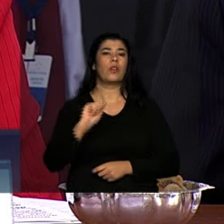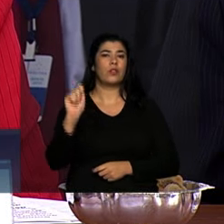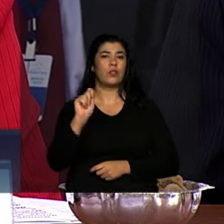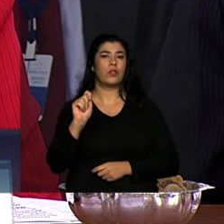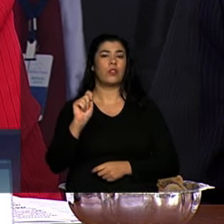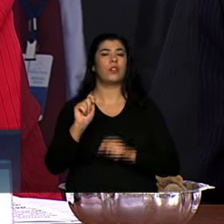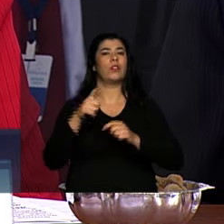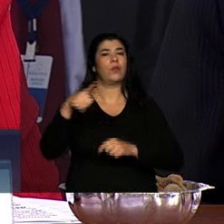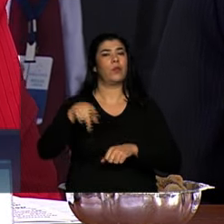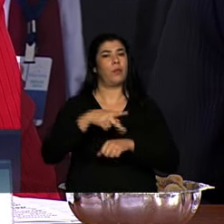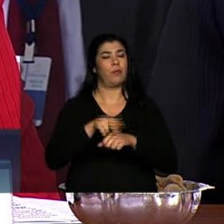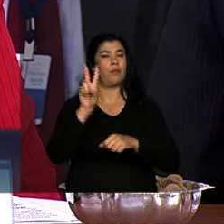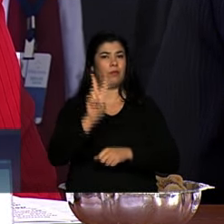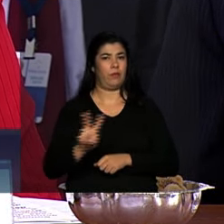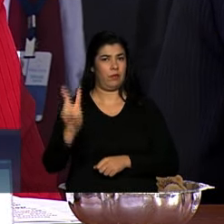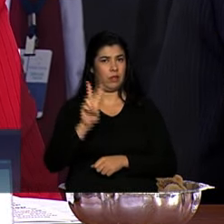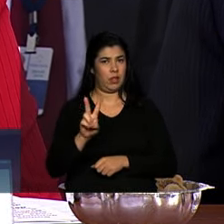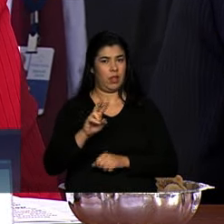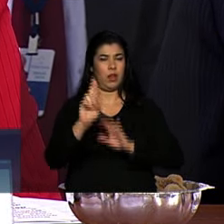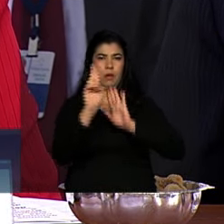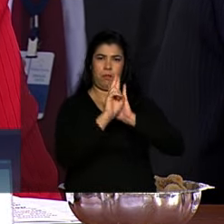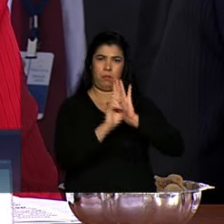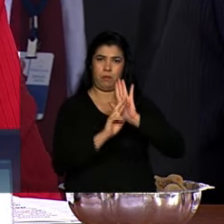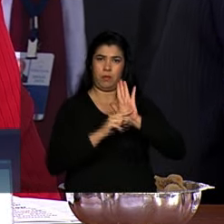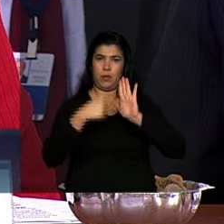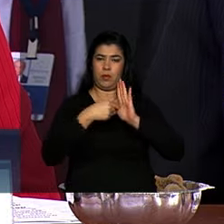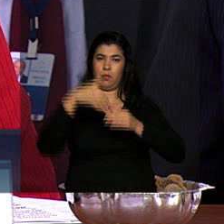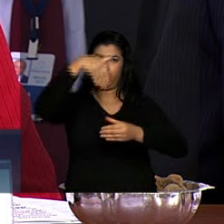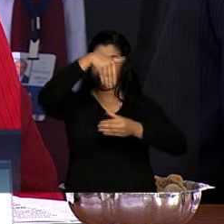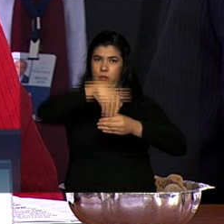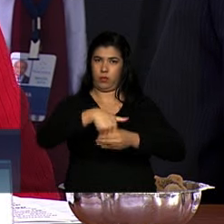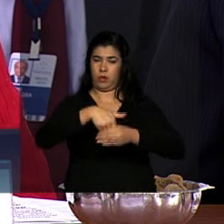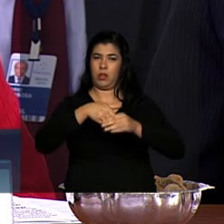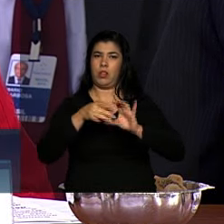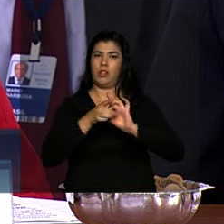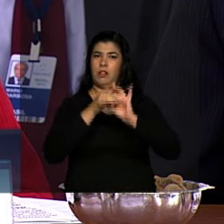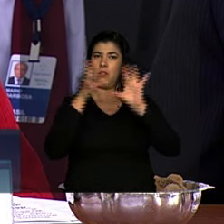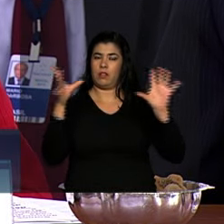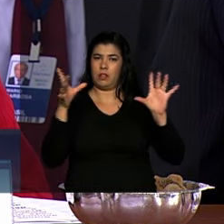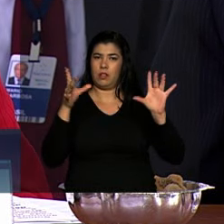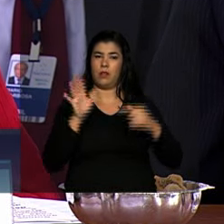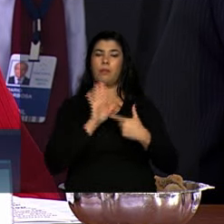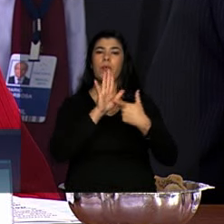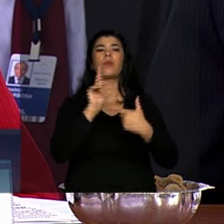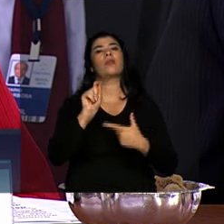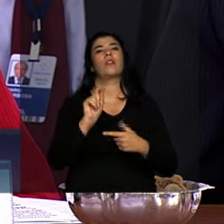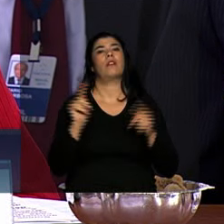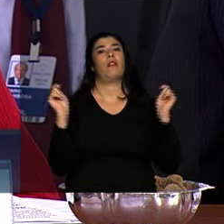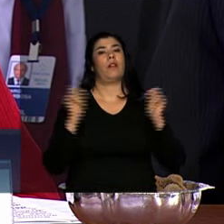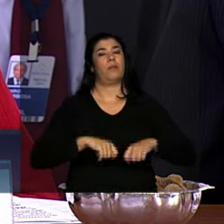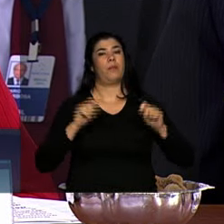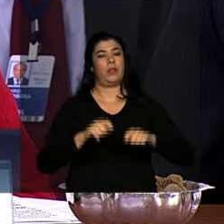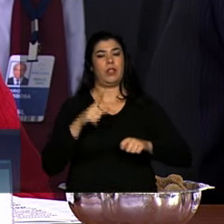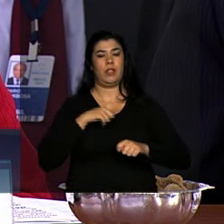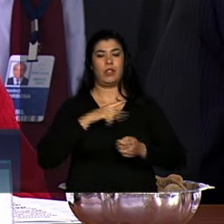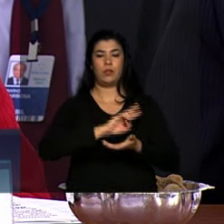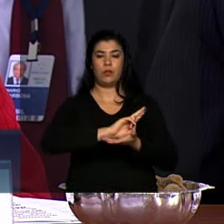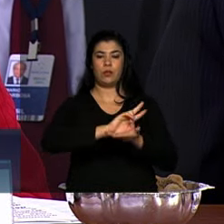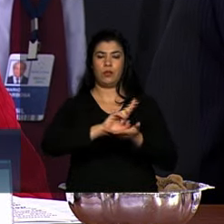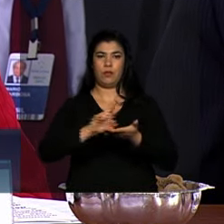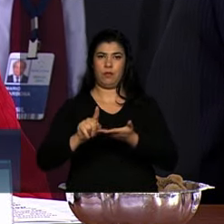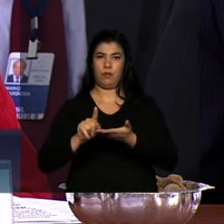realização periódica e regular desses pleitos demonstra a capacidade de lidar com